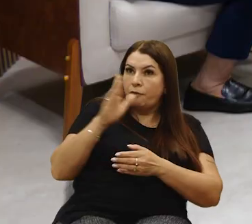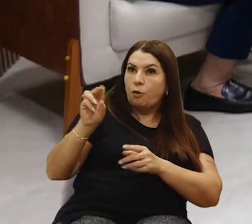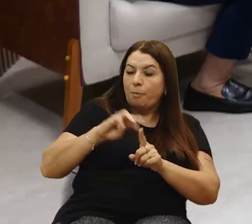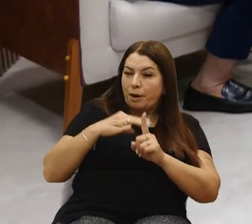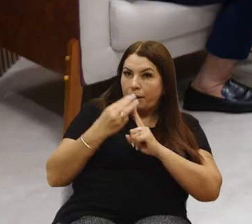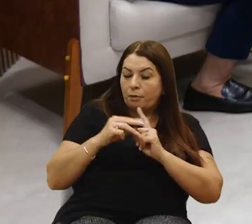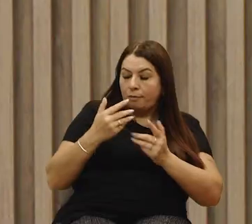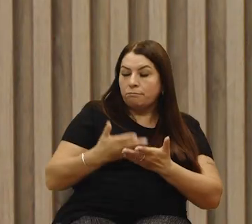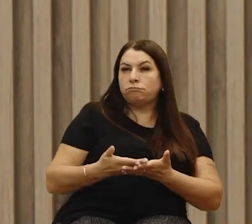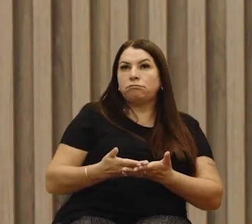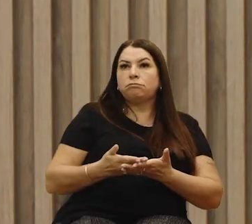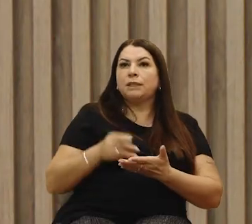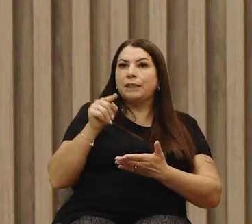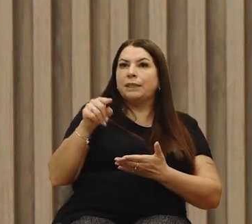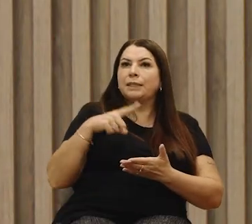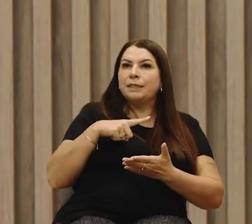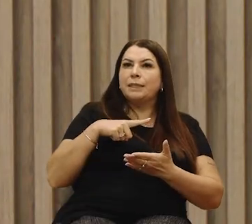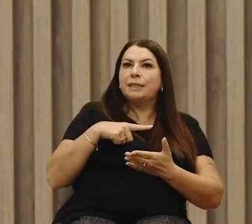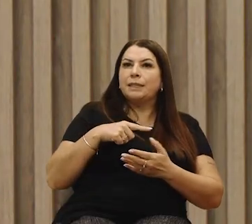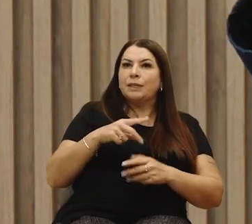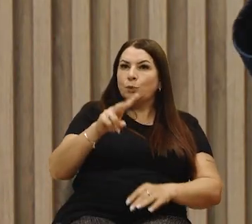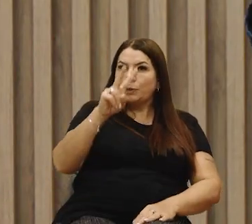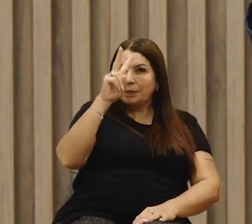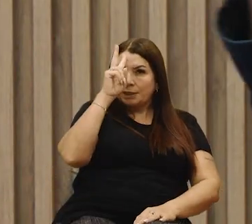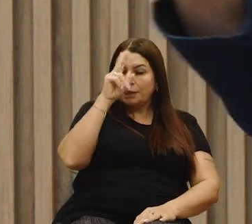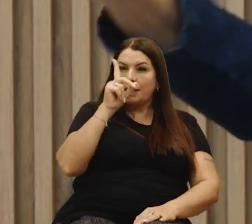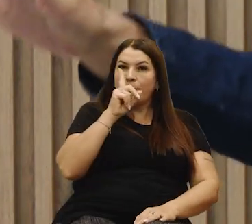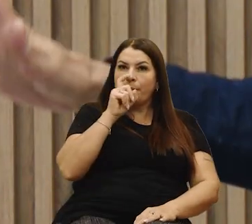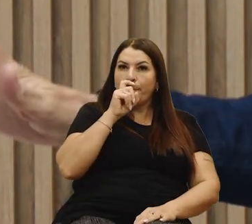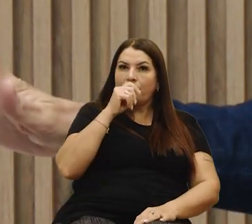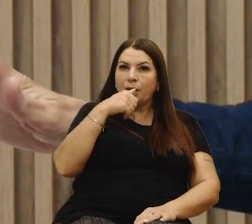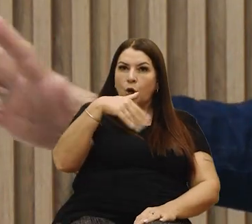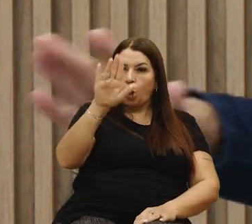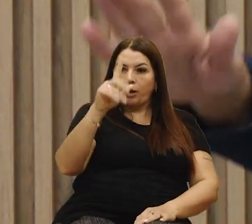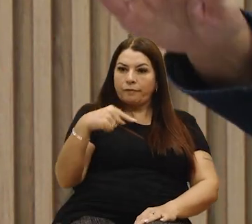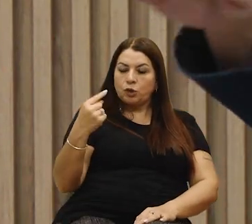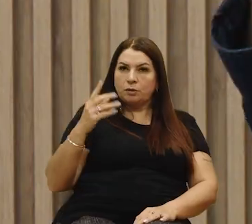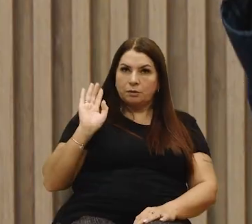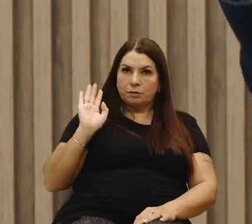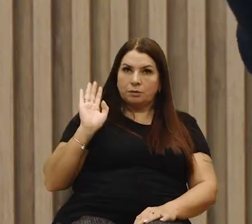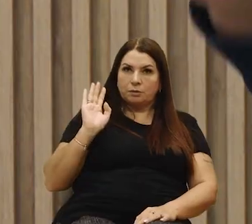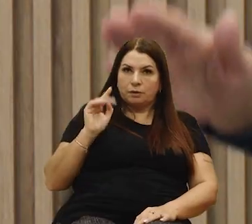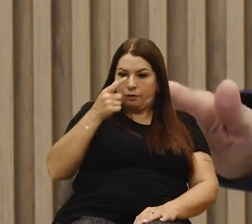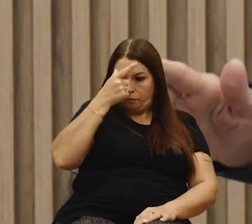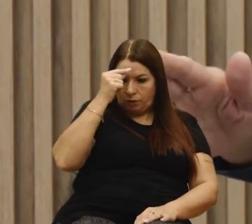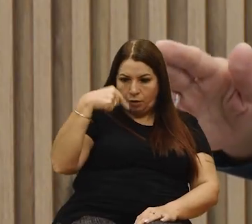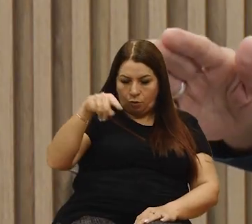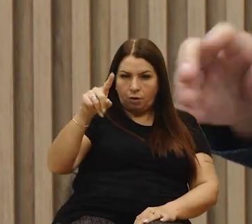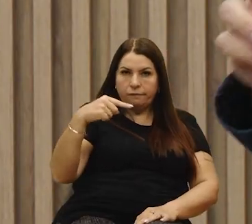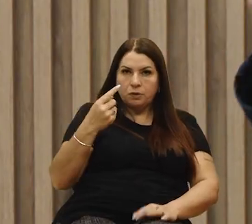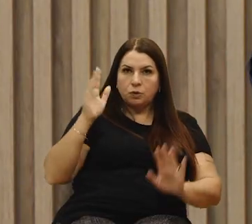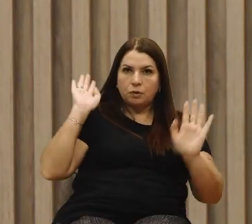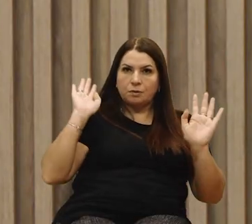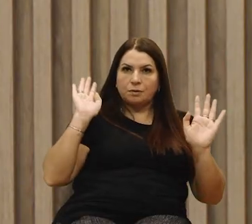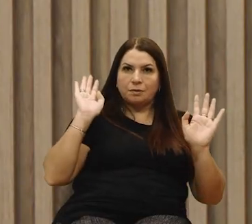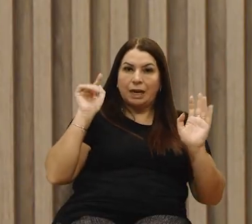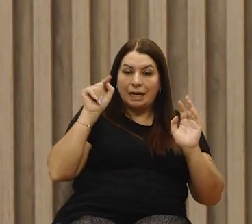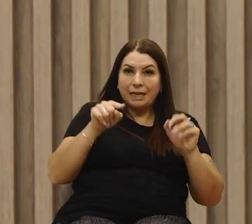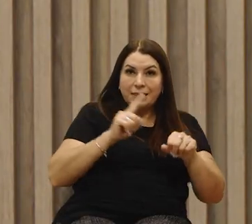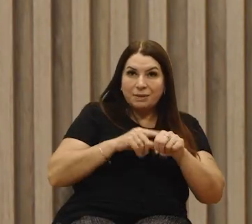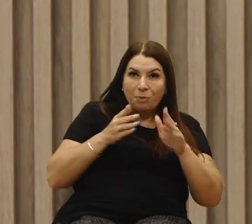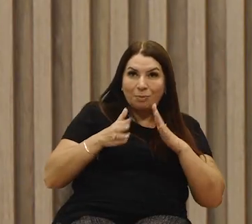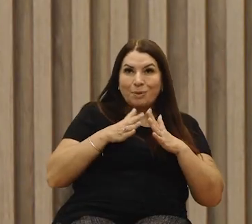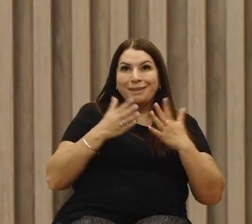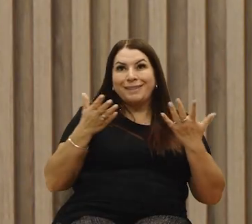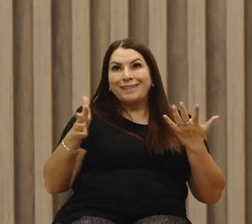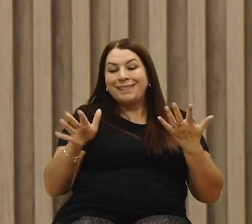de trabalho, ali chegam no ensino médio e os pais dizem, agora ele vai andar sozinho. Chega na faculdade, agora ele vai andar sozinho. E neste momento